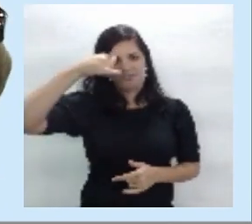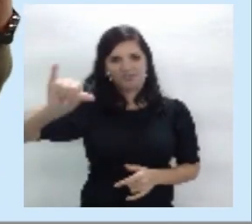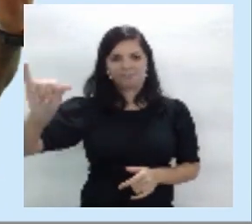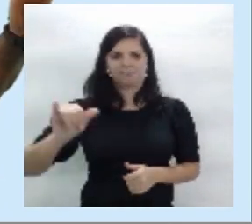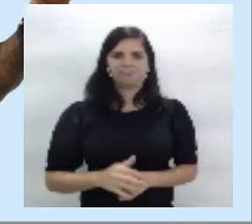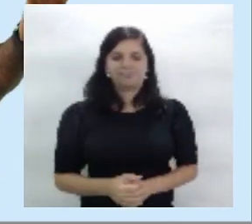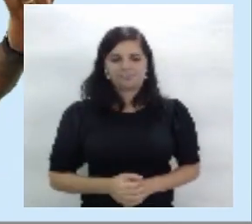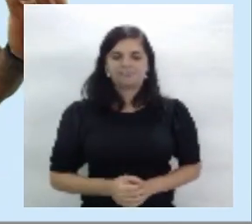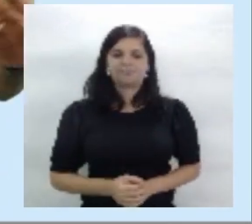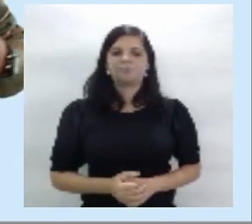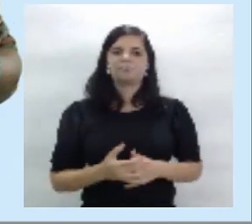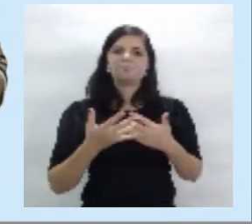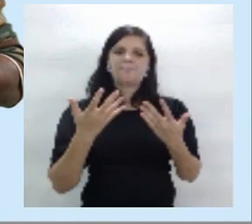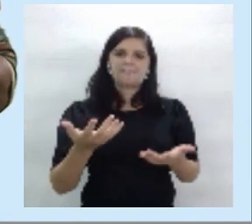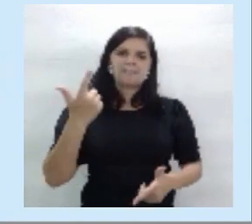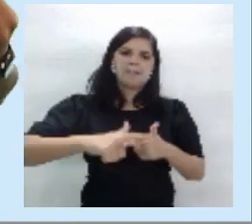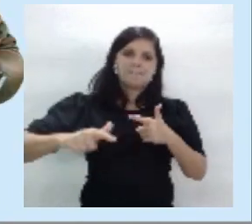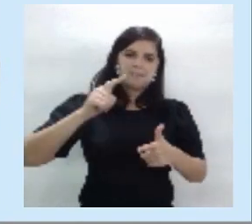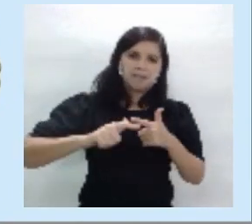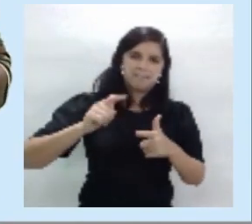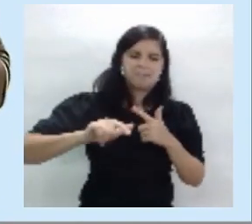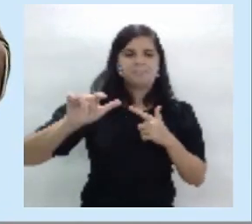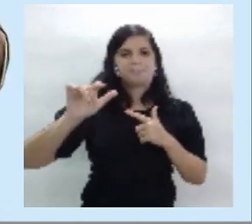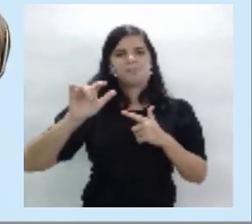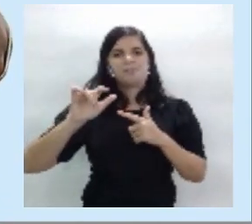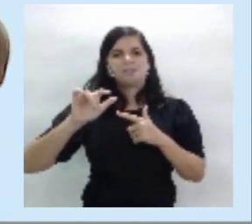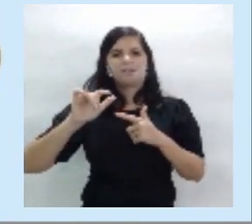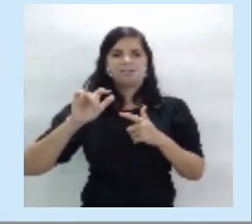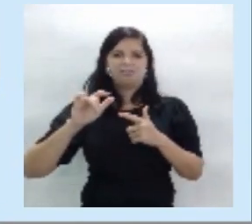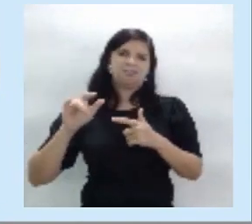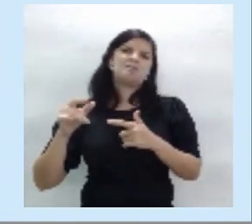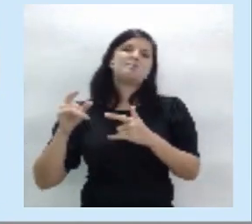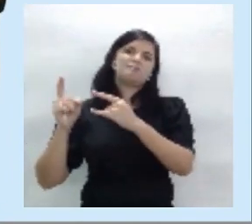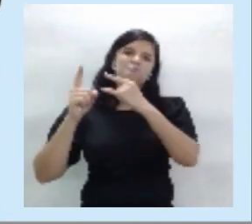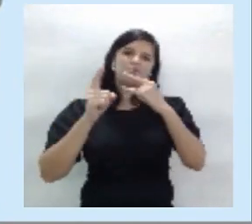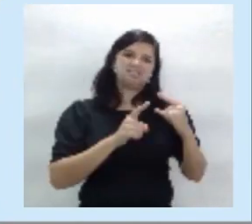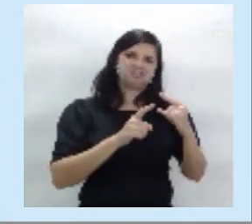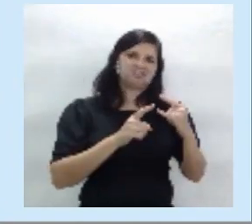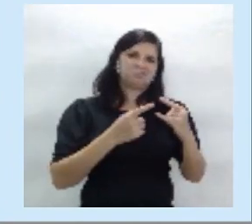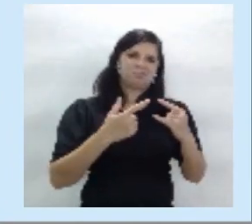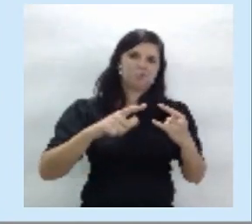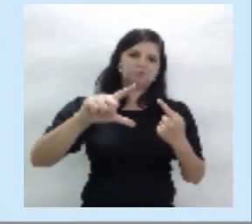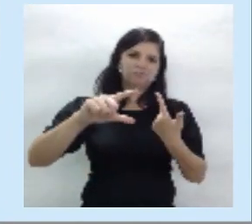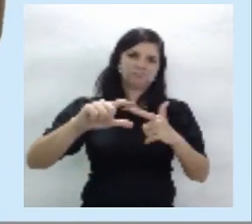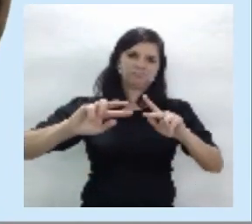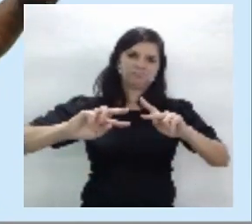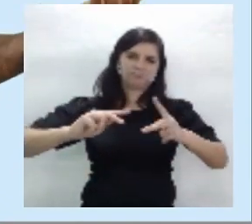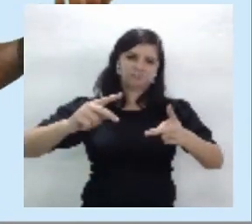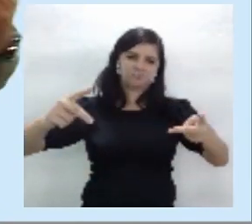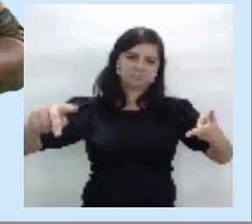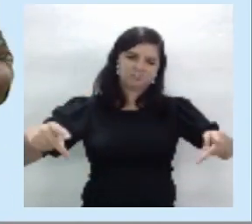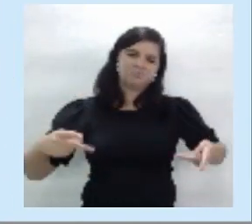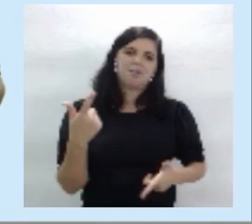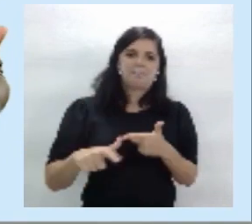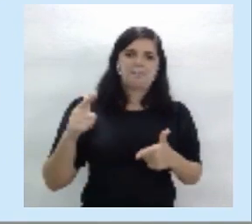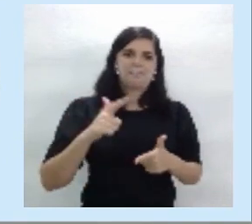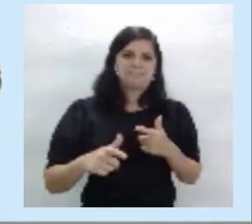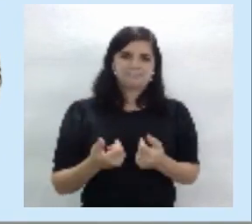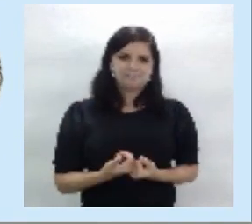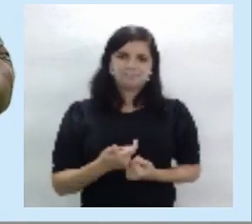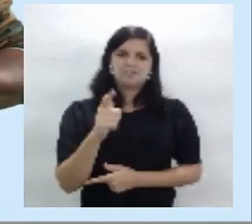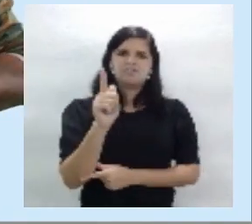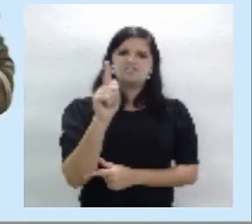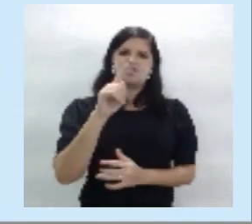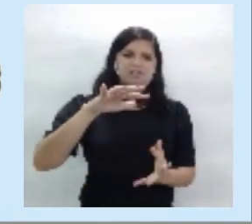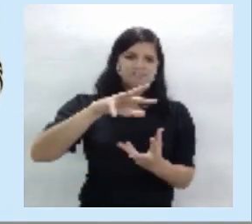problemas aí que a gente está vendo aqui. Uma coisa leva a outra. É interessante observar isso na geografia. A gente não fica parado em um único assunto, não.